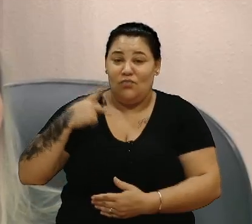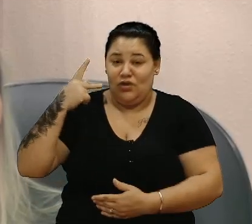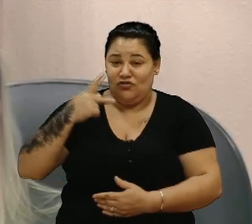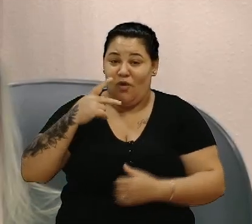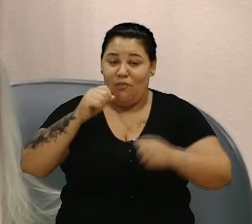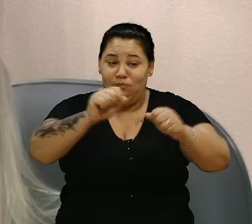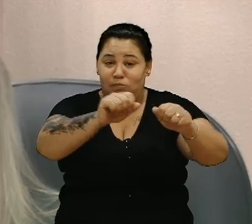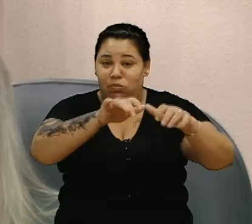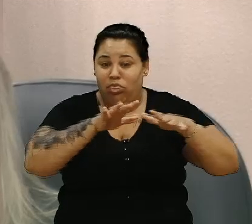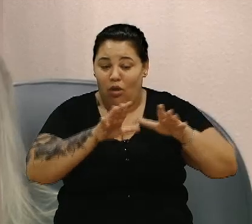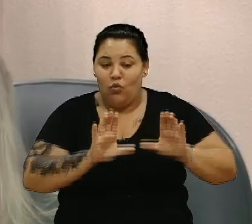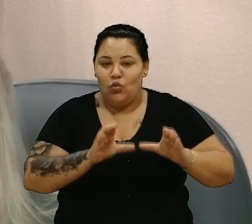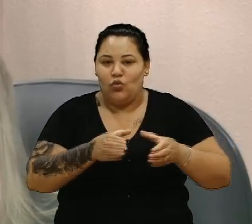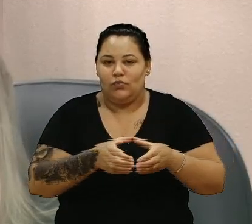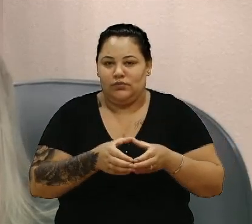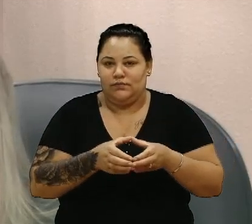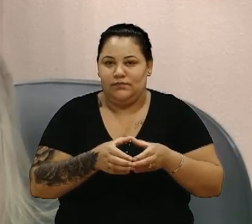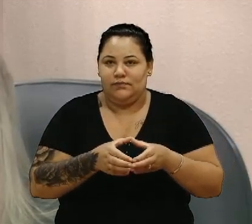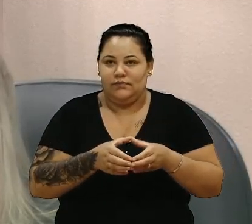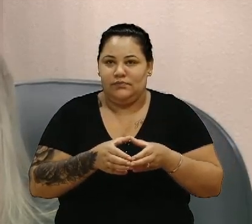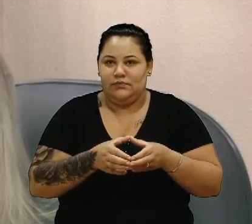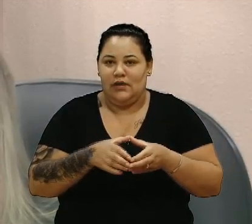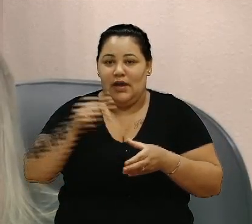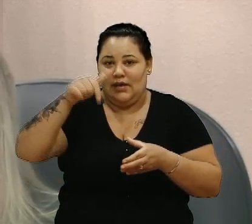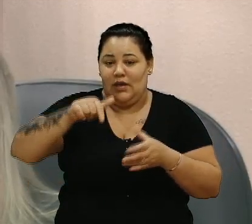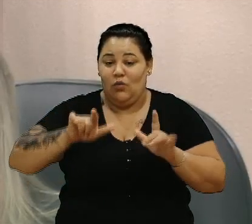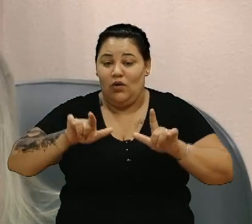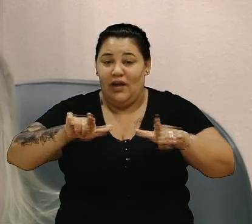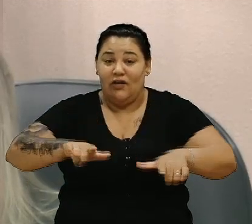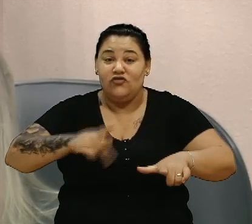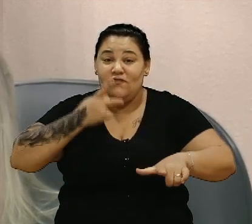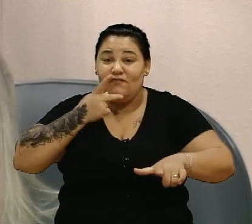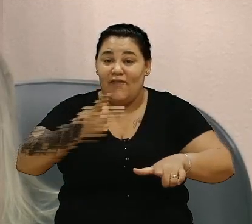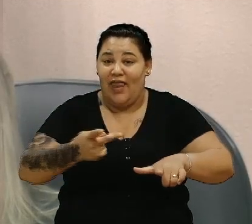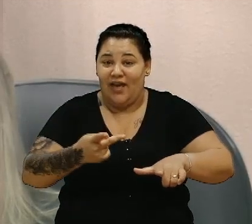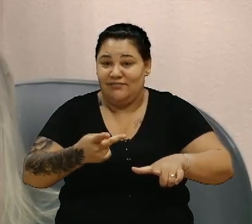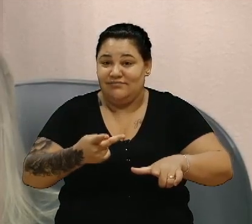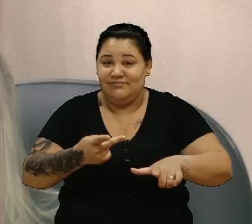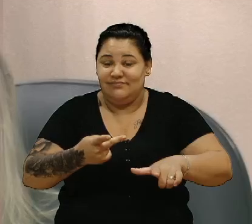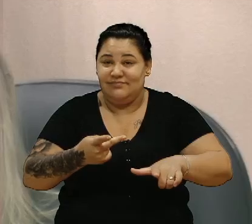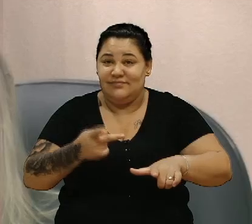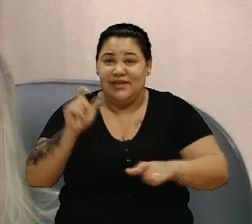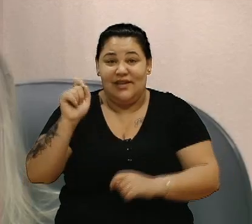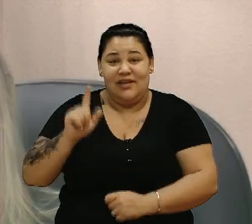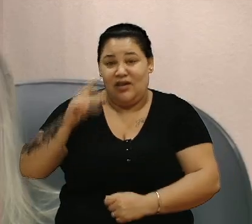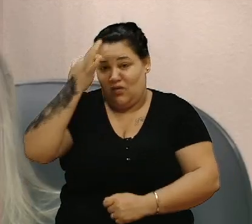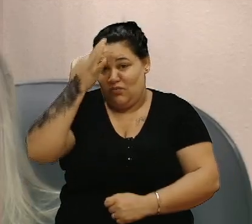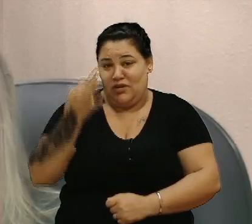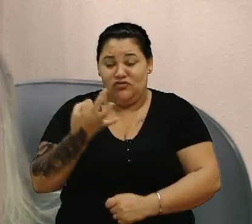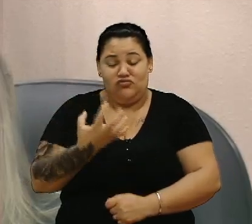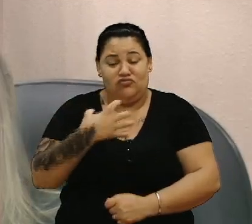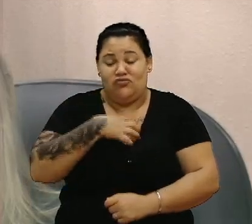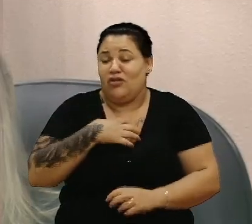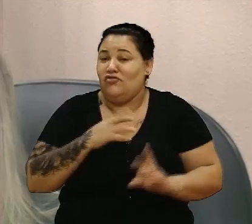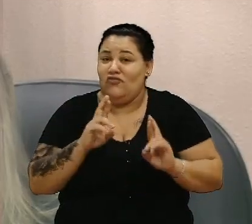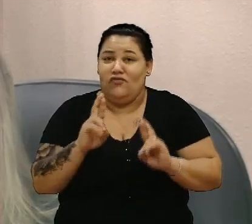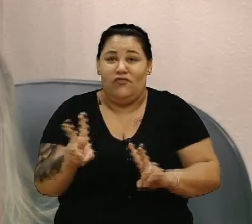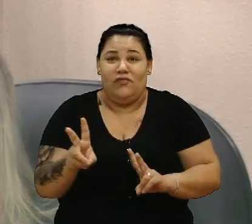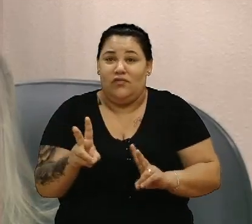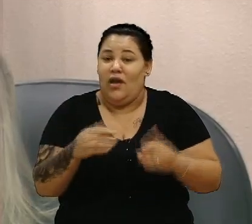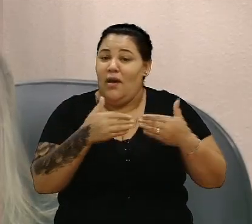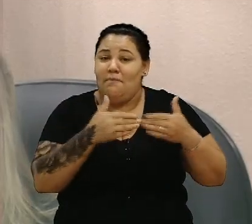parlamento. Aqui é o local de parlar. Quem entende de uma forma diferente, a porta está